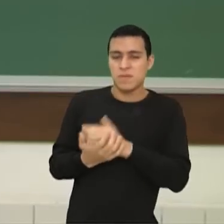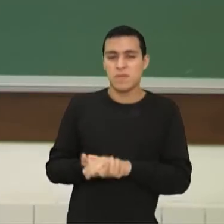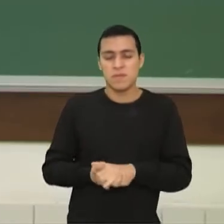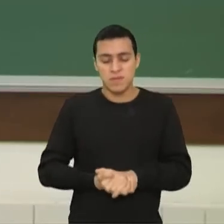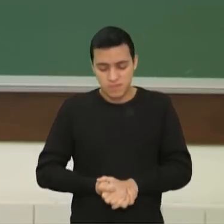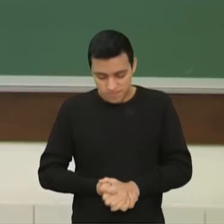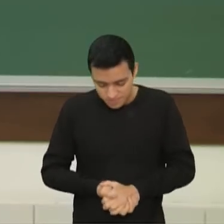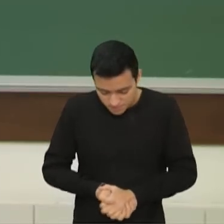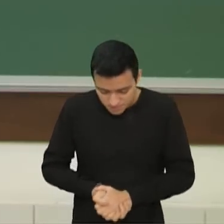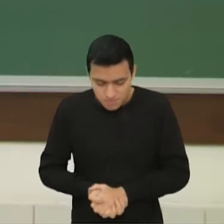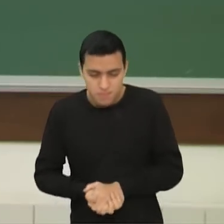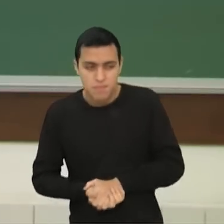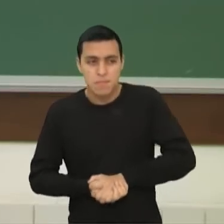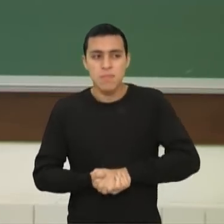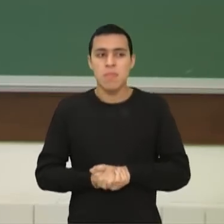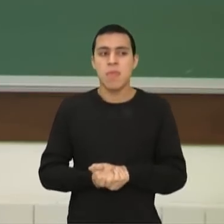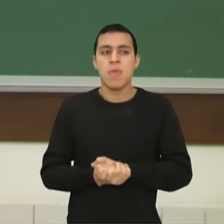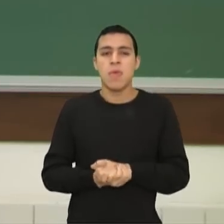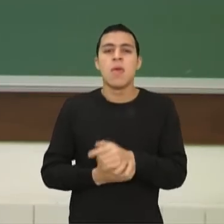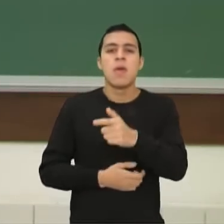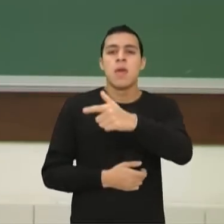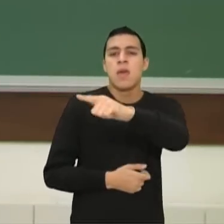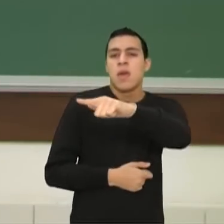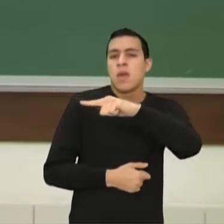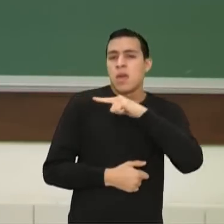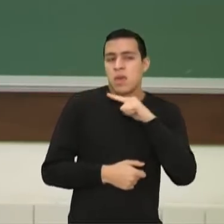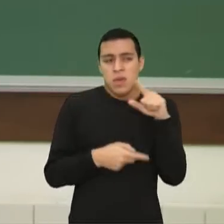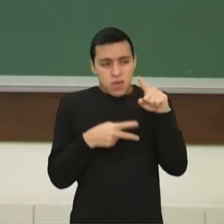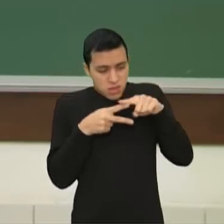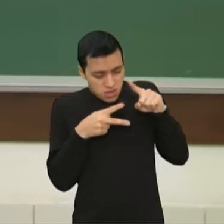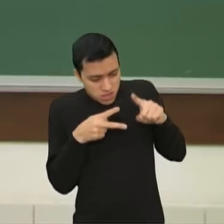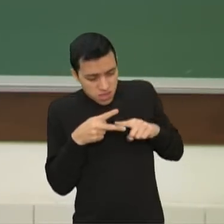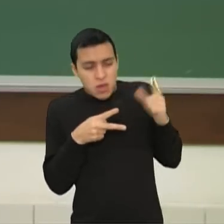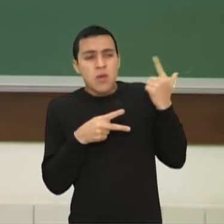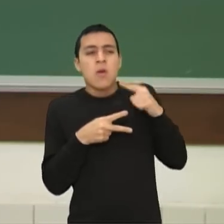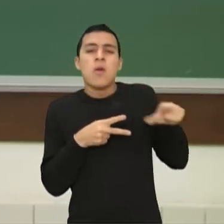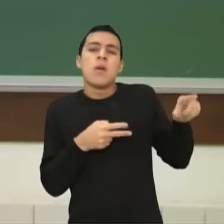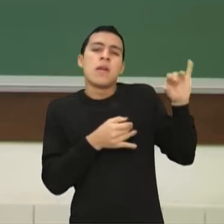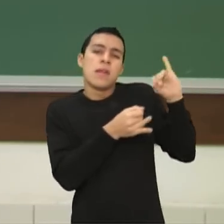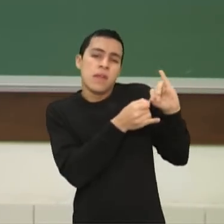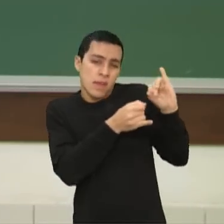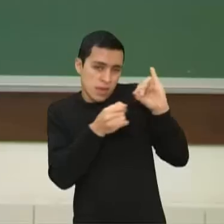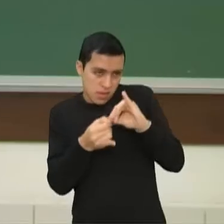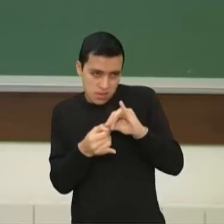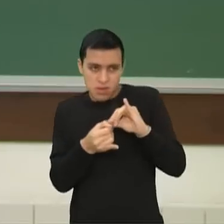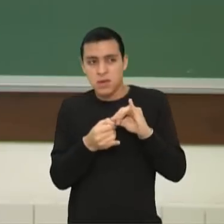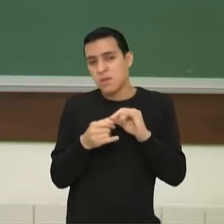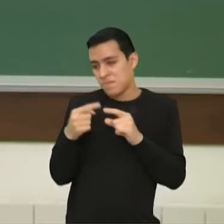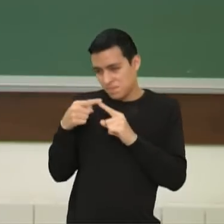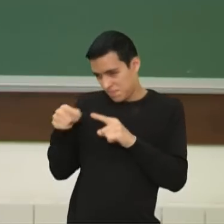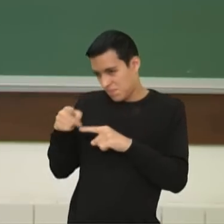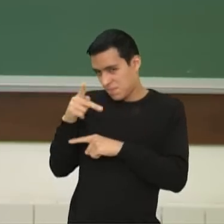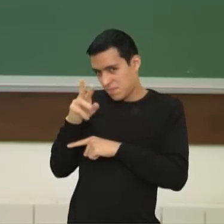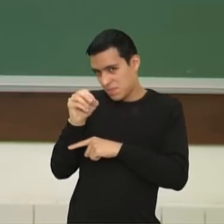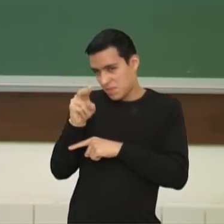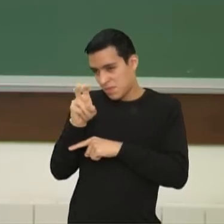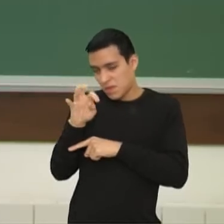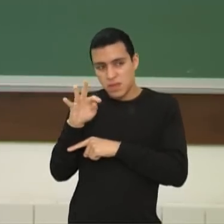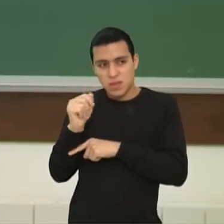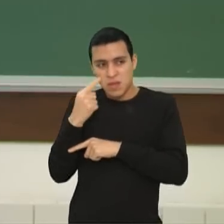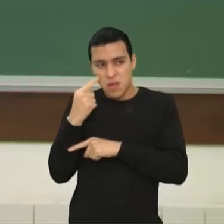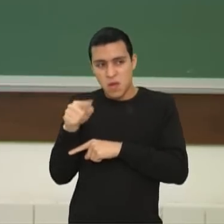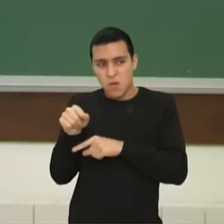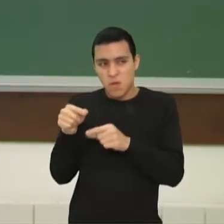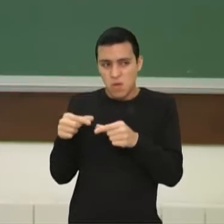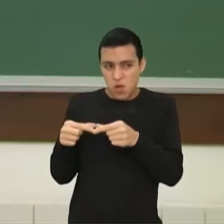na bancada. Eu trouxe para vocês 2 outros instrumentos fora a proveta. A proveta está